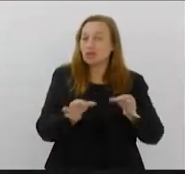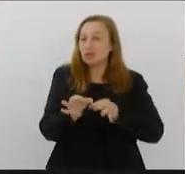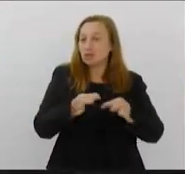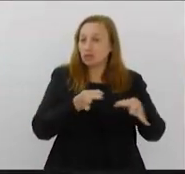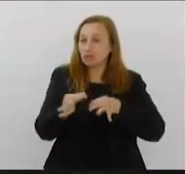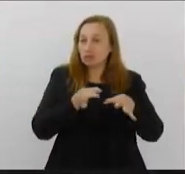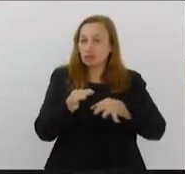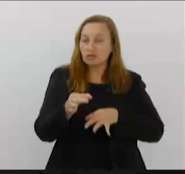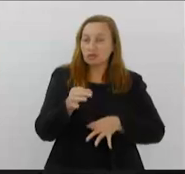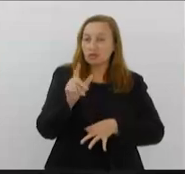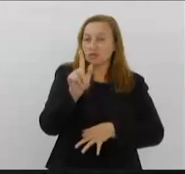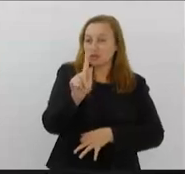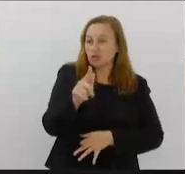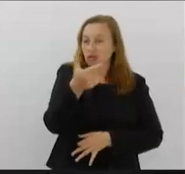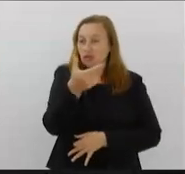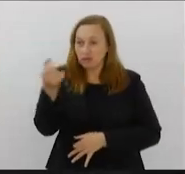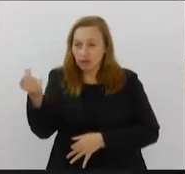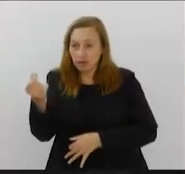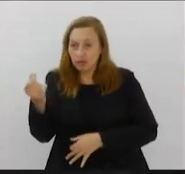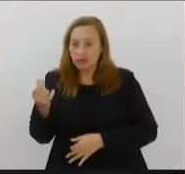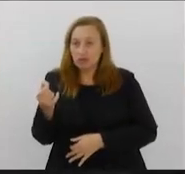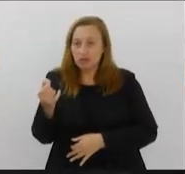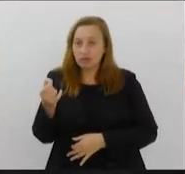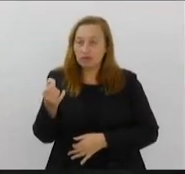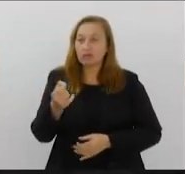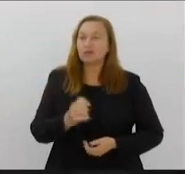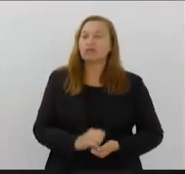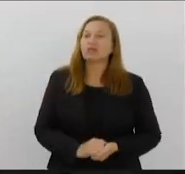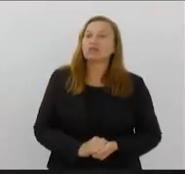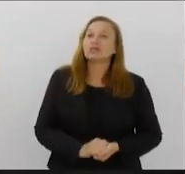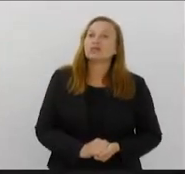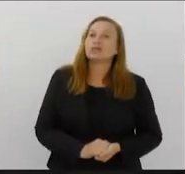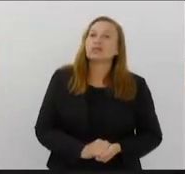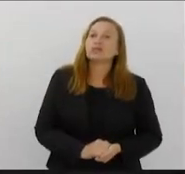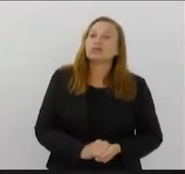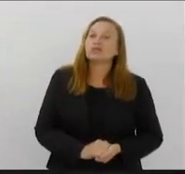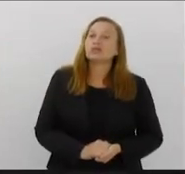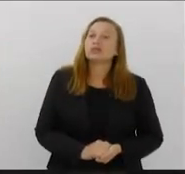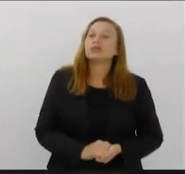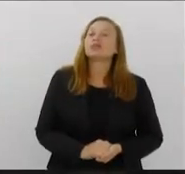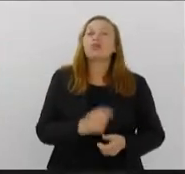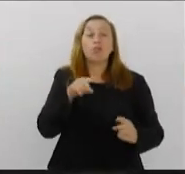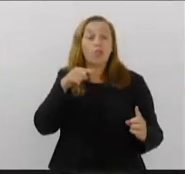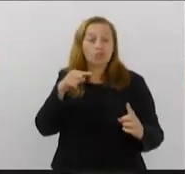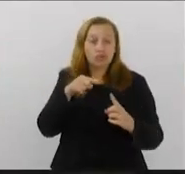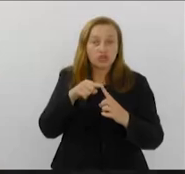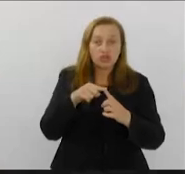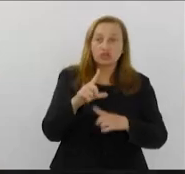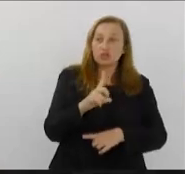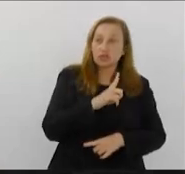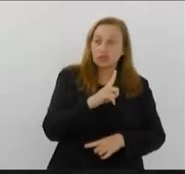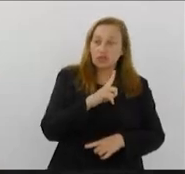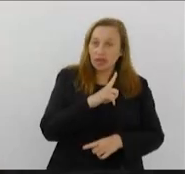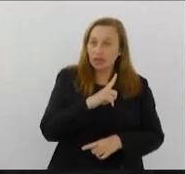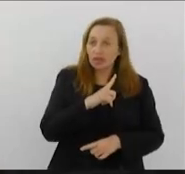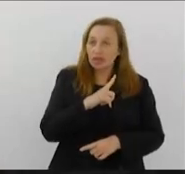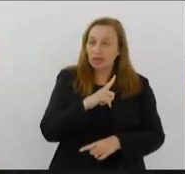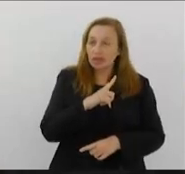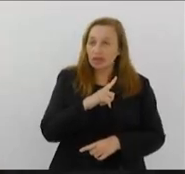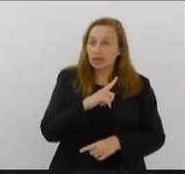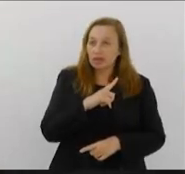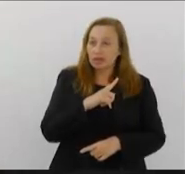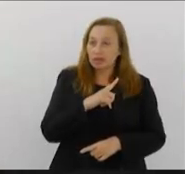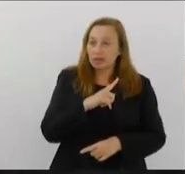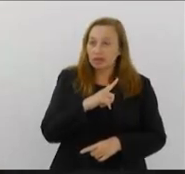do G20, sua cúpula, especialmente do Y20, que tem o objetivo de, a partir da atração